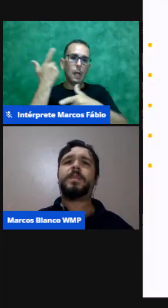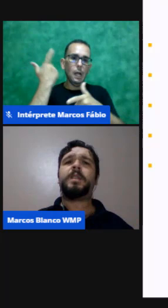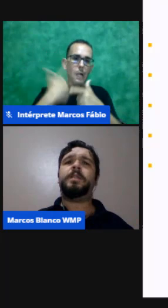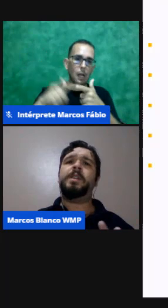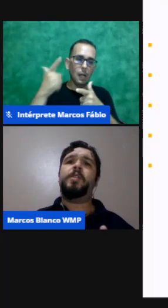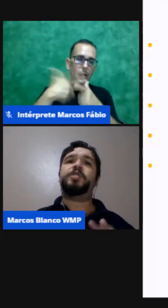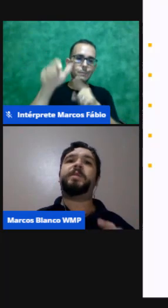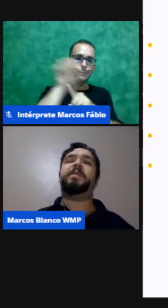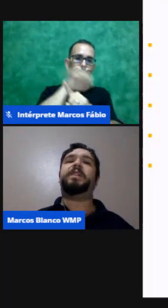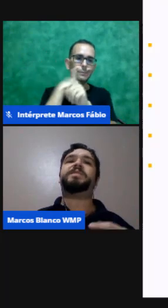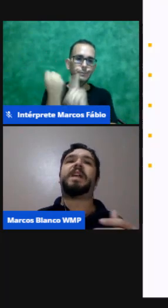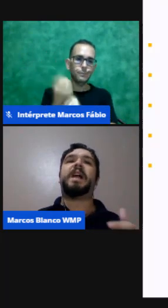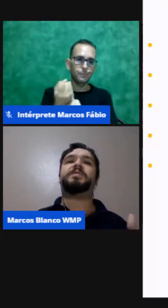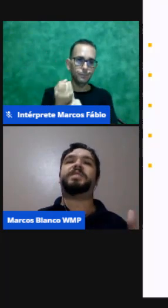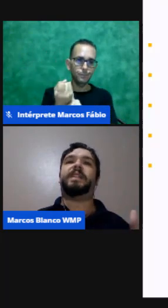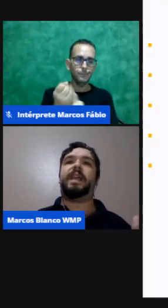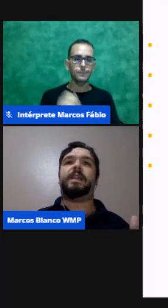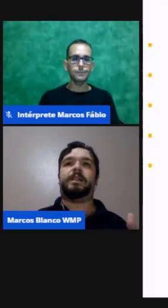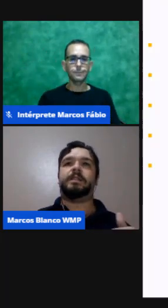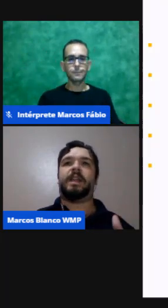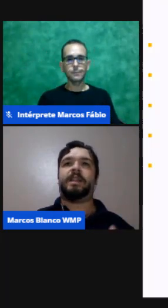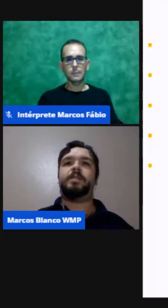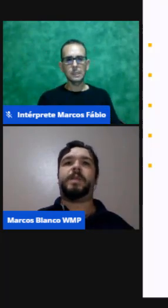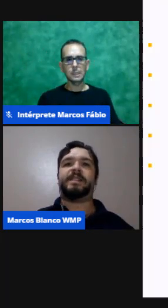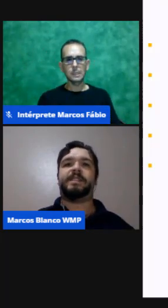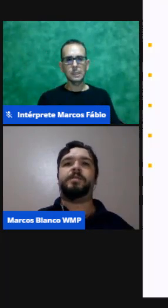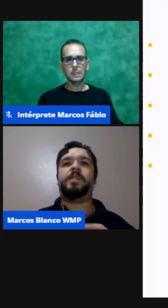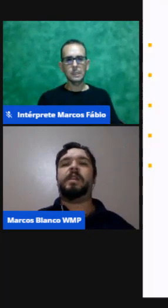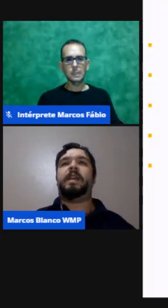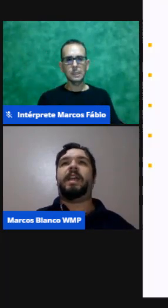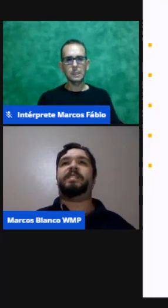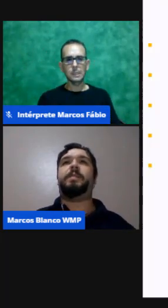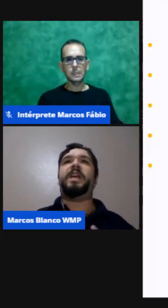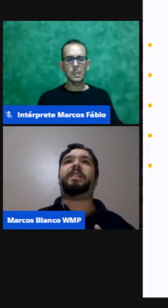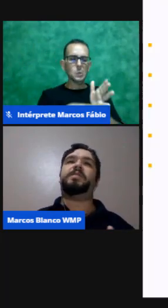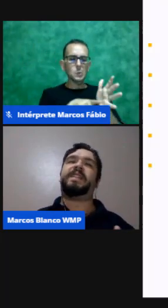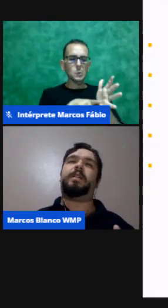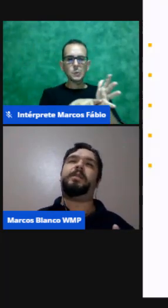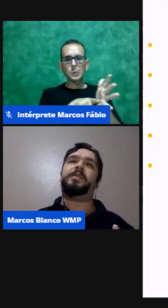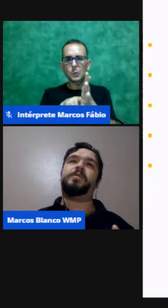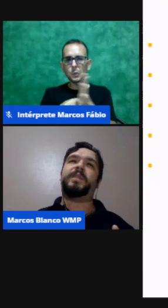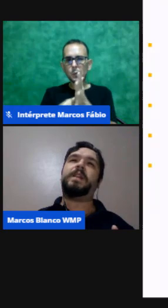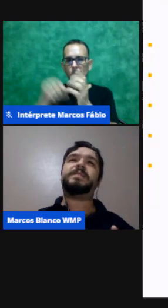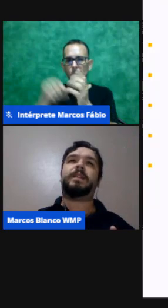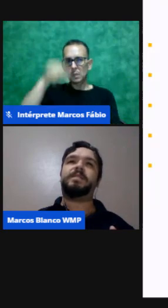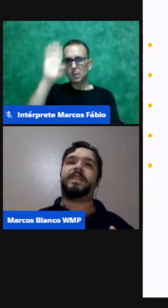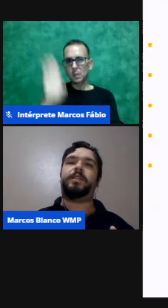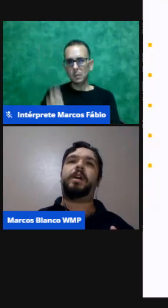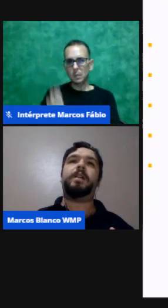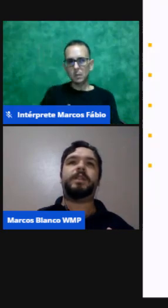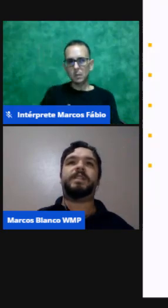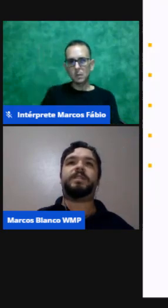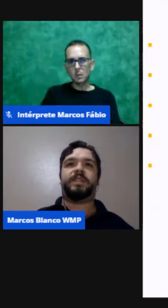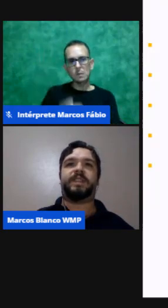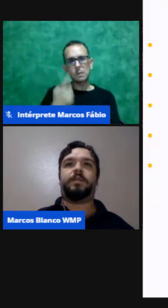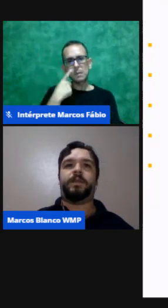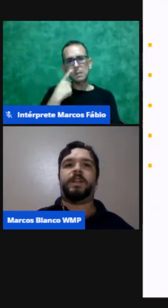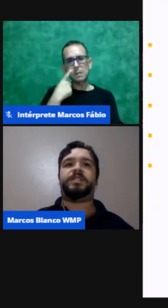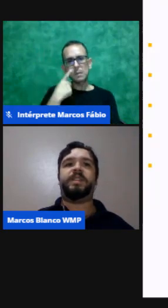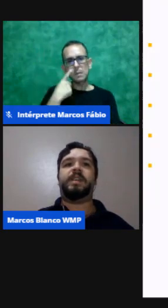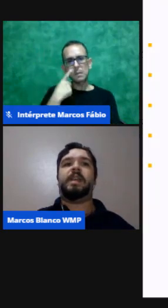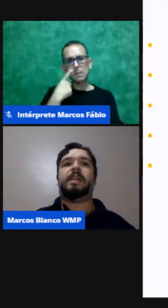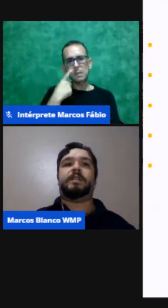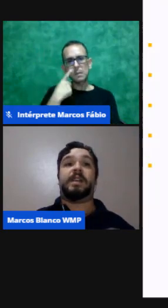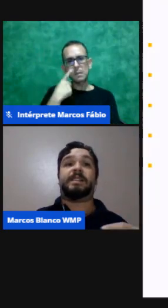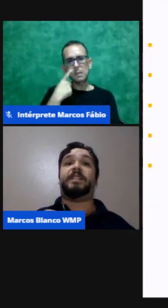sociais. Os primeiros casos de dengue aqui no Brasil, eles remetem no final do século XIX, início do